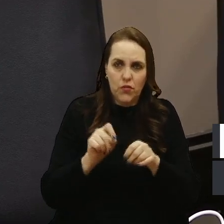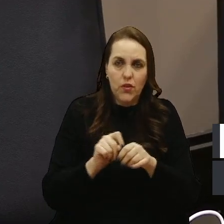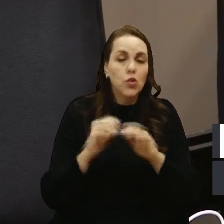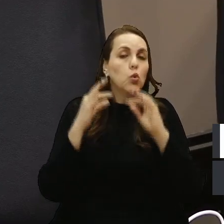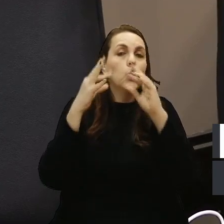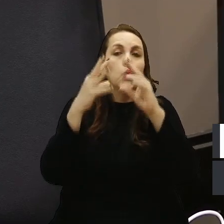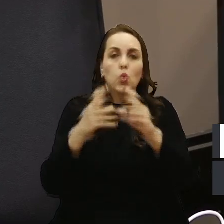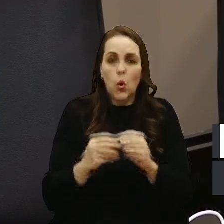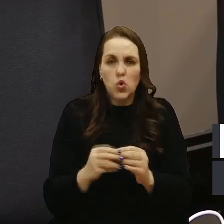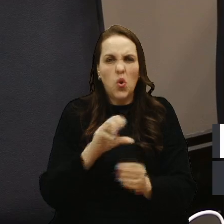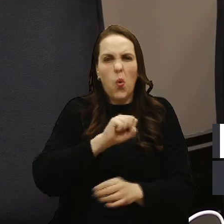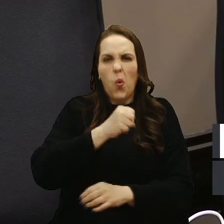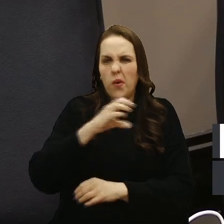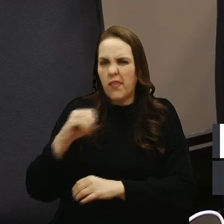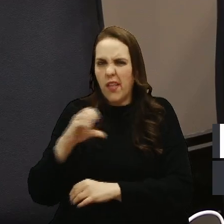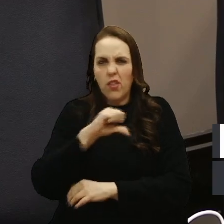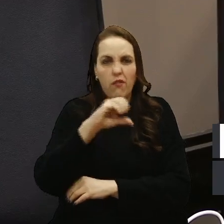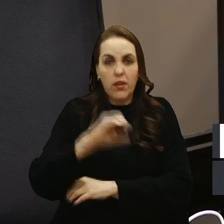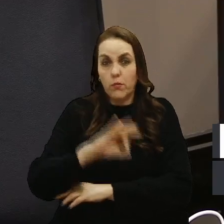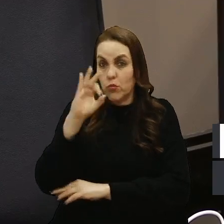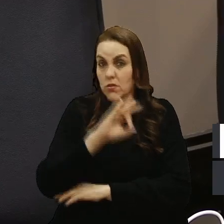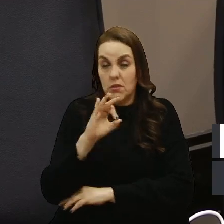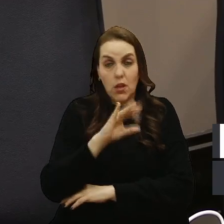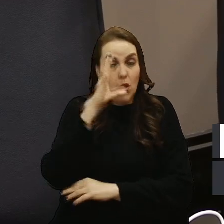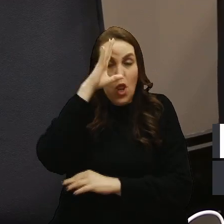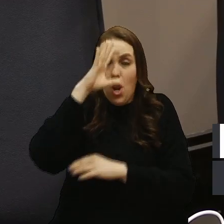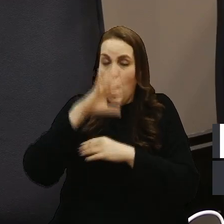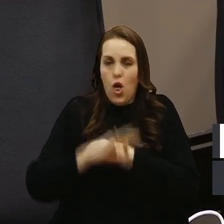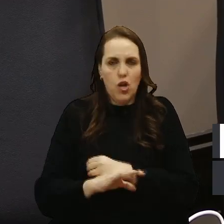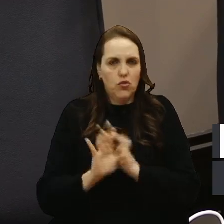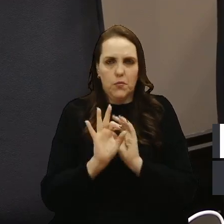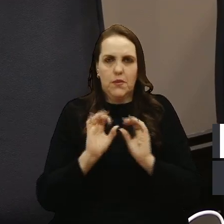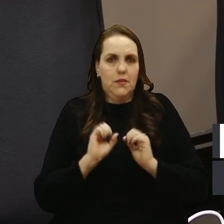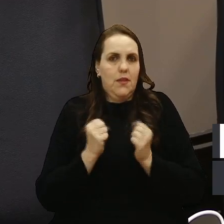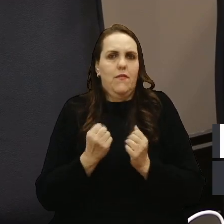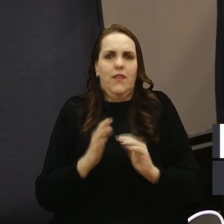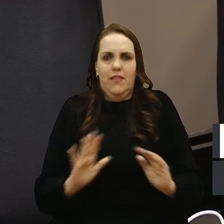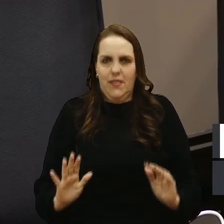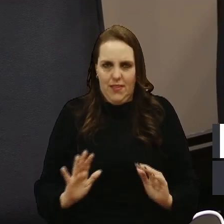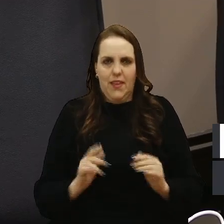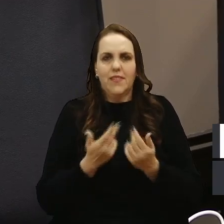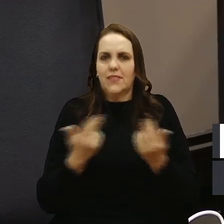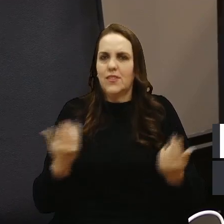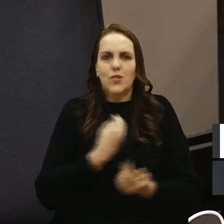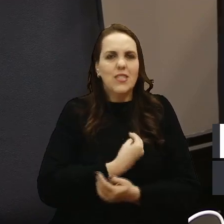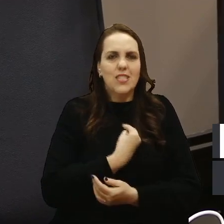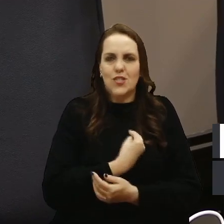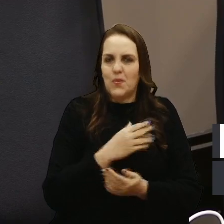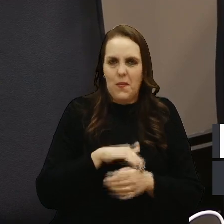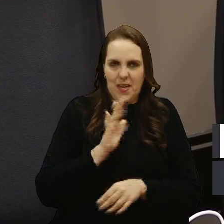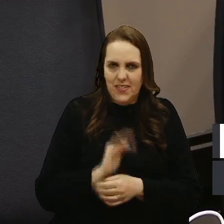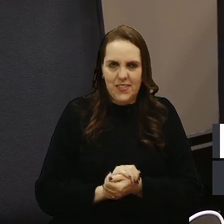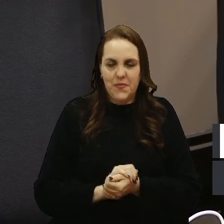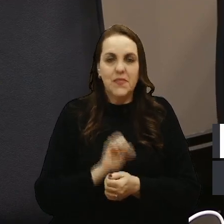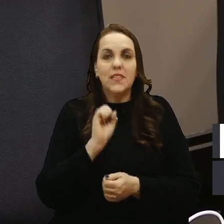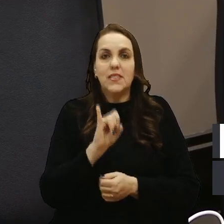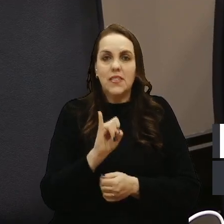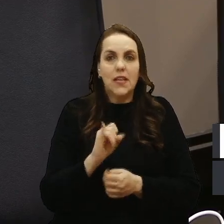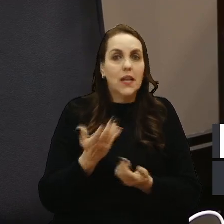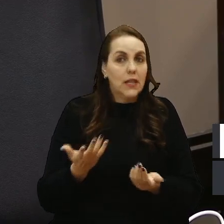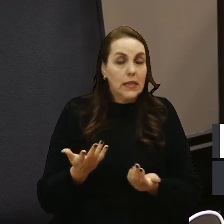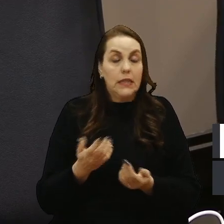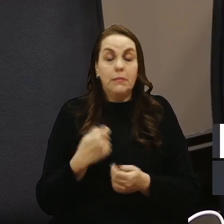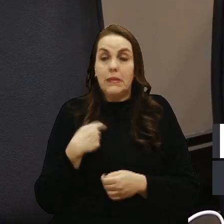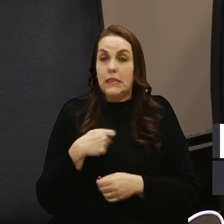80%, 90%, a pessoa tem que não ter lógica nenhuma para defender uma coisa dessa. É uma coisa que não existe mais. É como o senhor falou, se viesse com uma medida, não, mas tem que ter